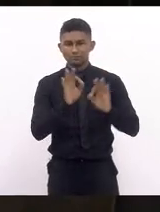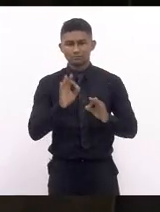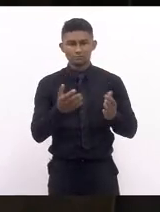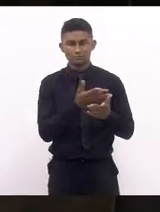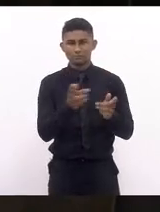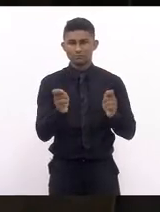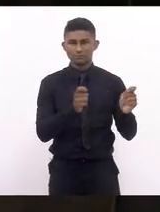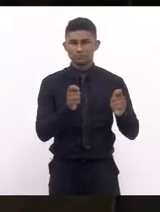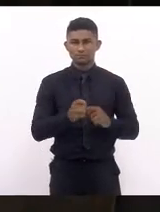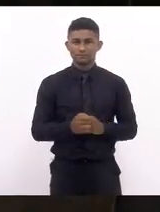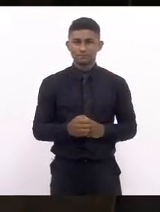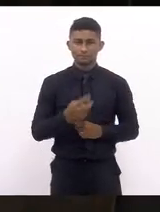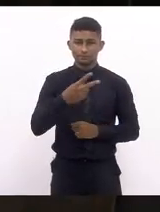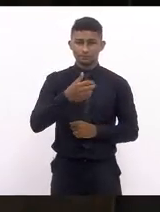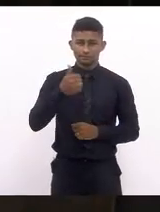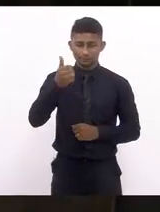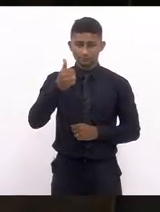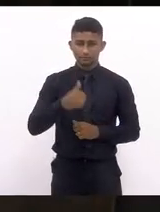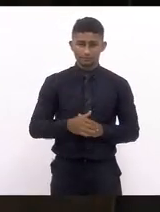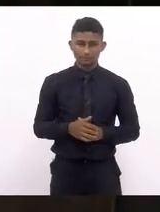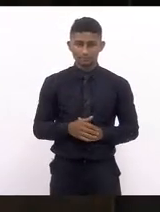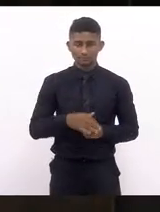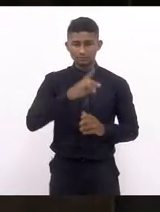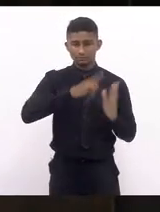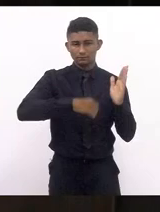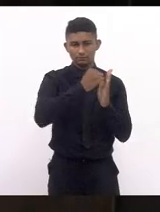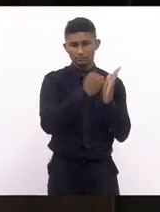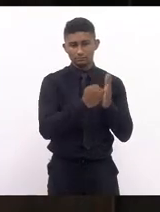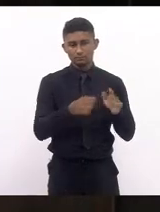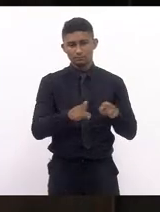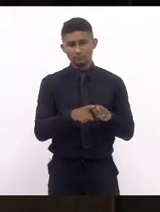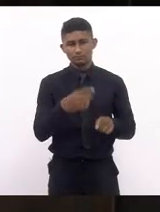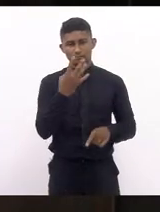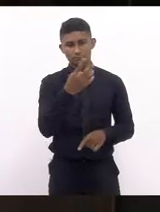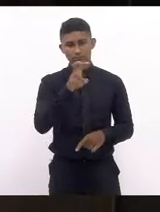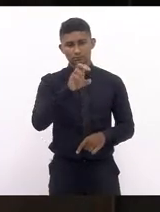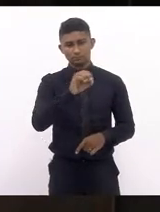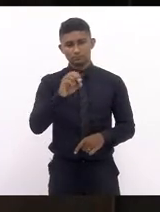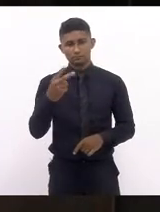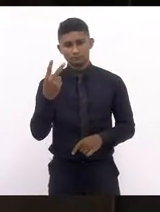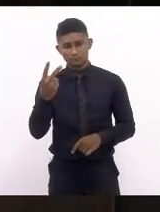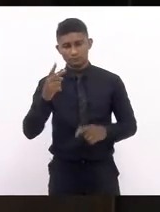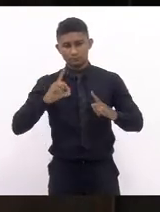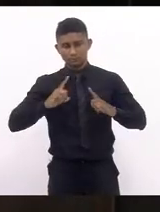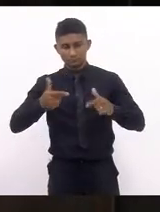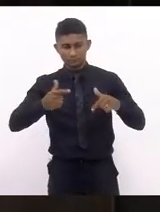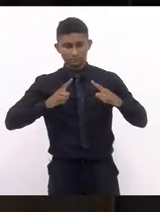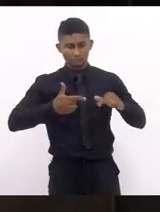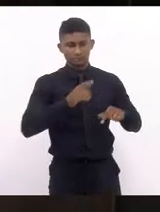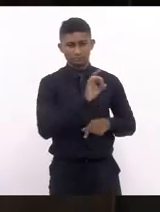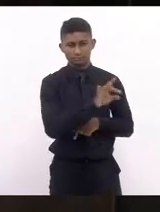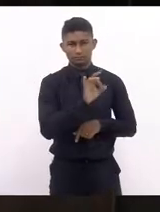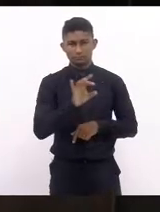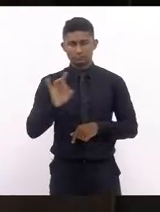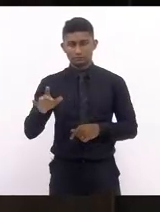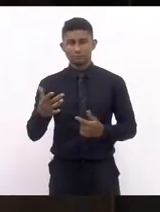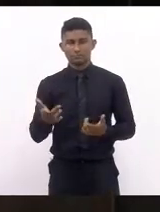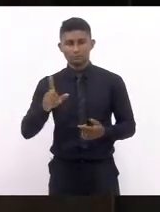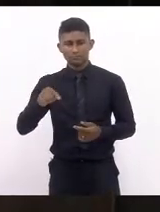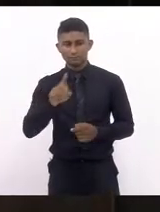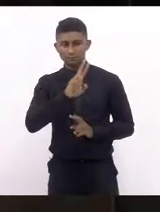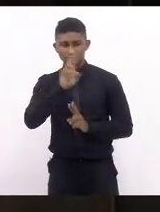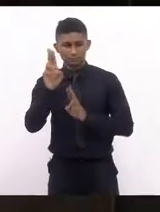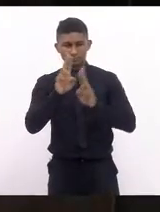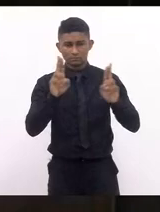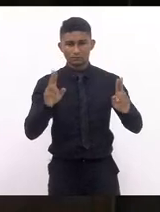administrativos 21 editais além de quatro em dois atos específicos relativos a nomeações